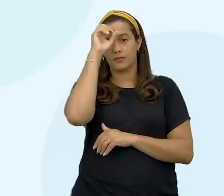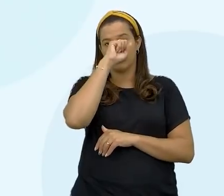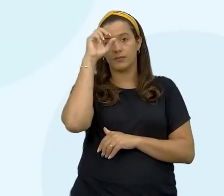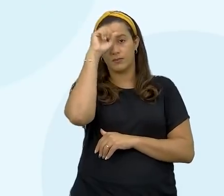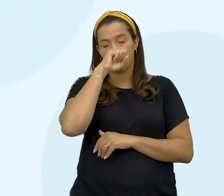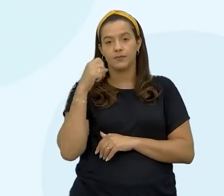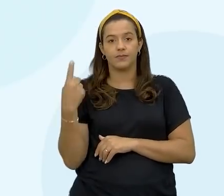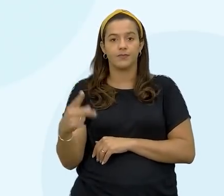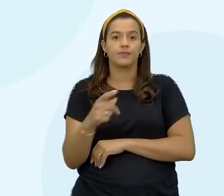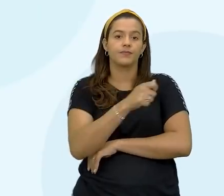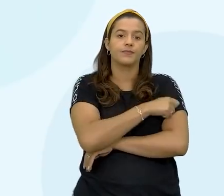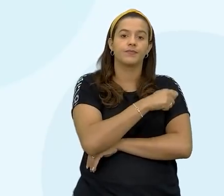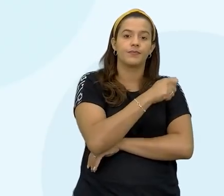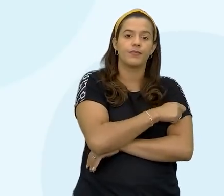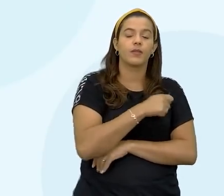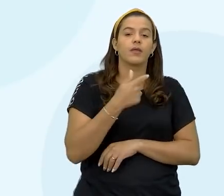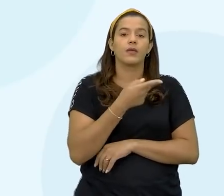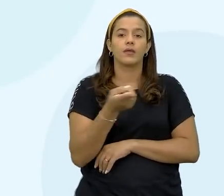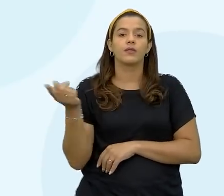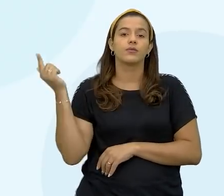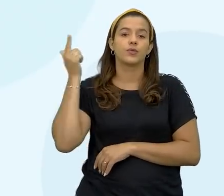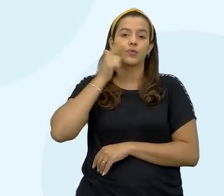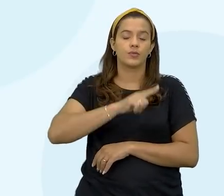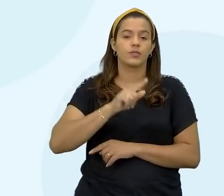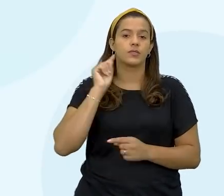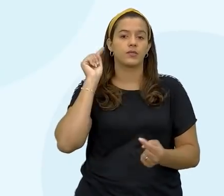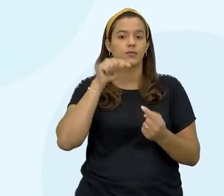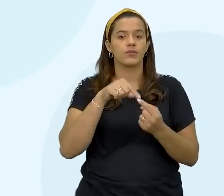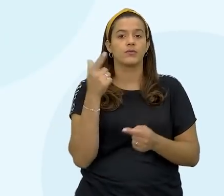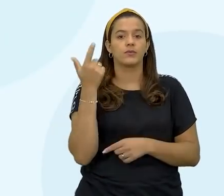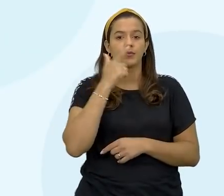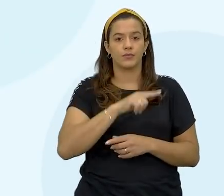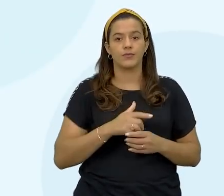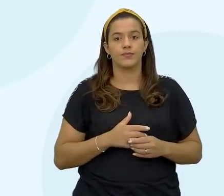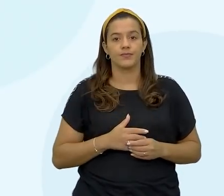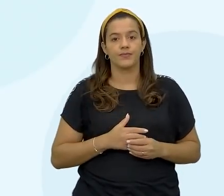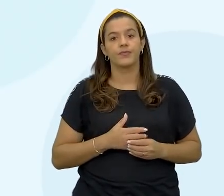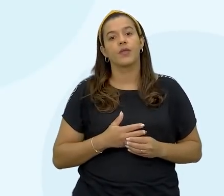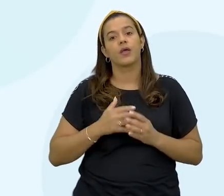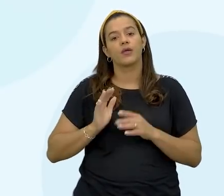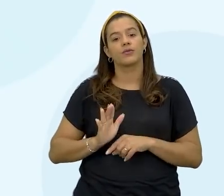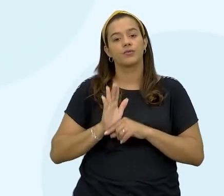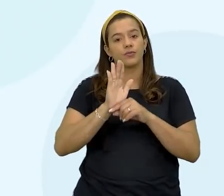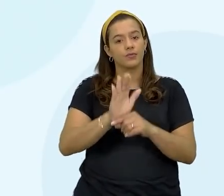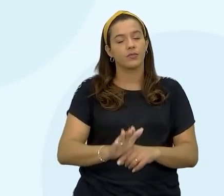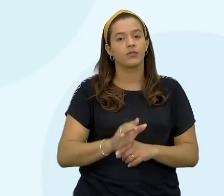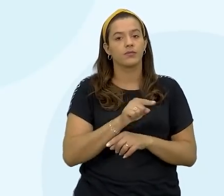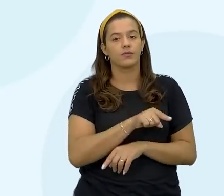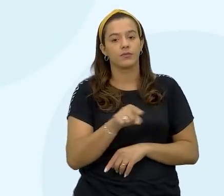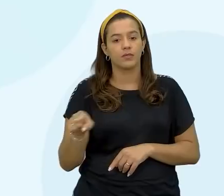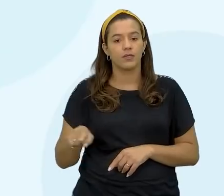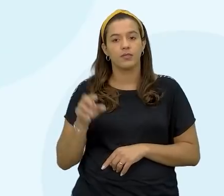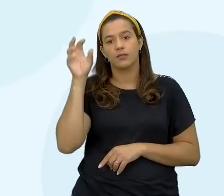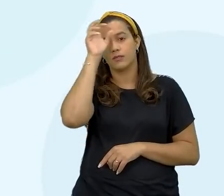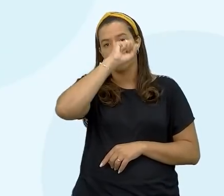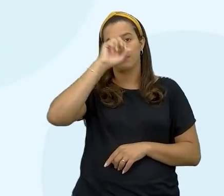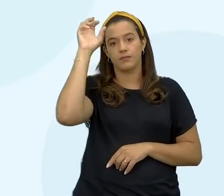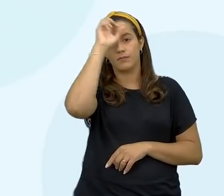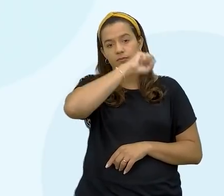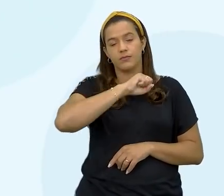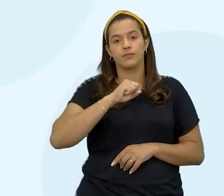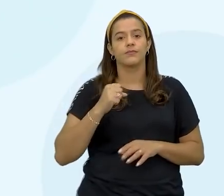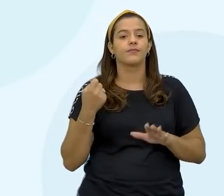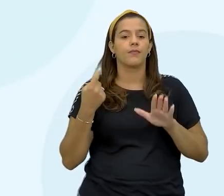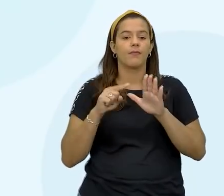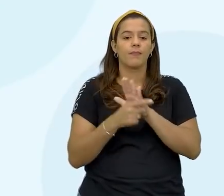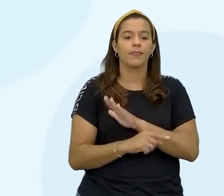que os estudantes atinjam os resultados esperados, ajudando-os, assim, a aprender